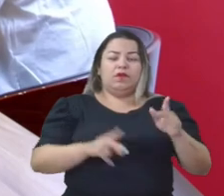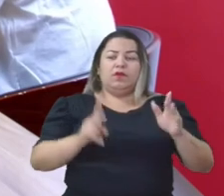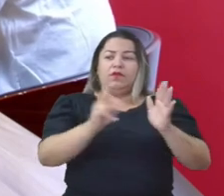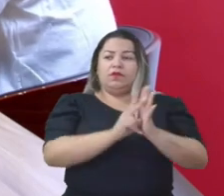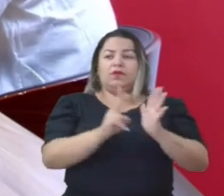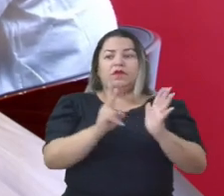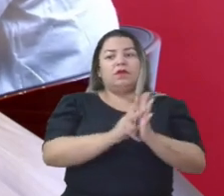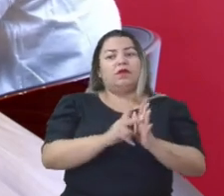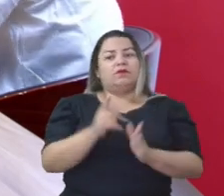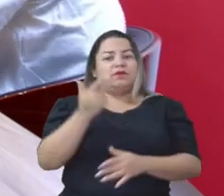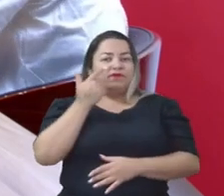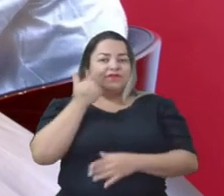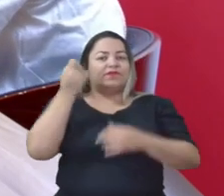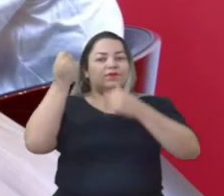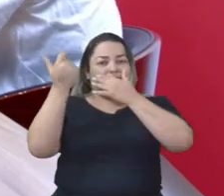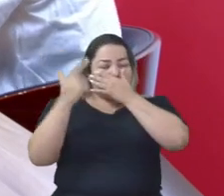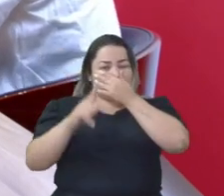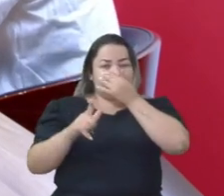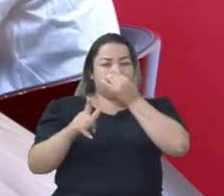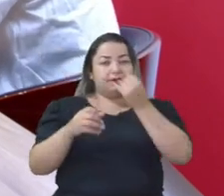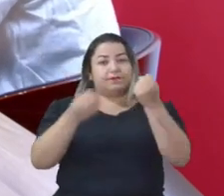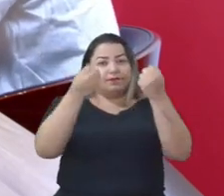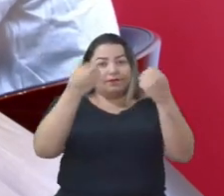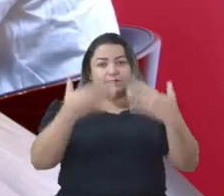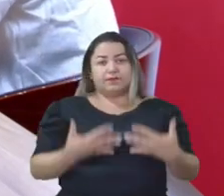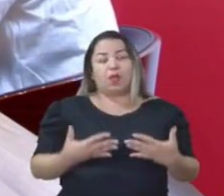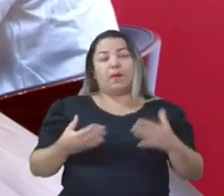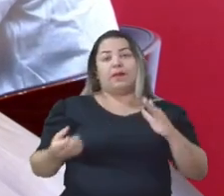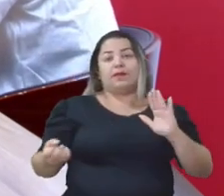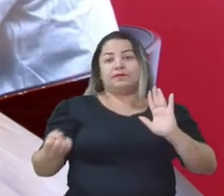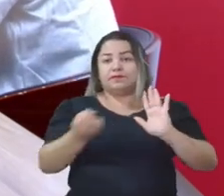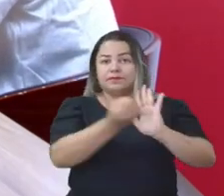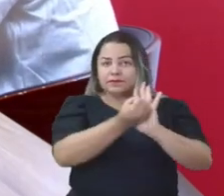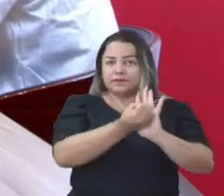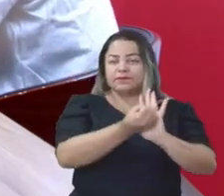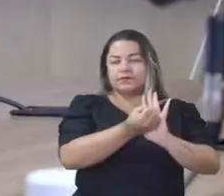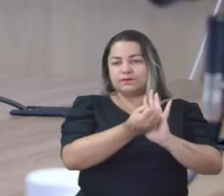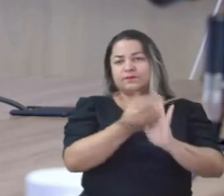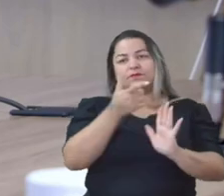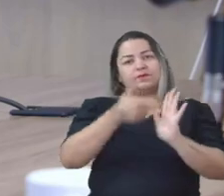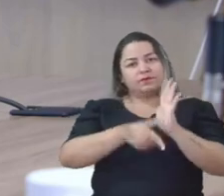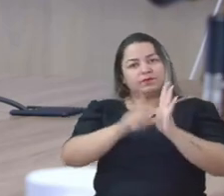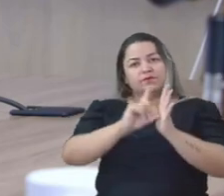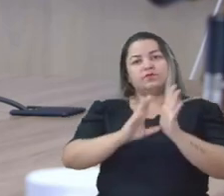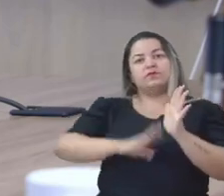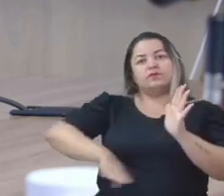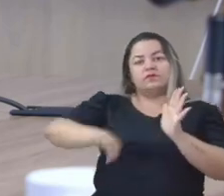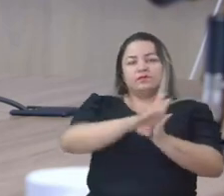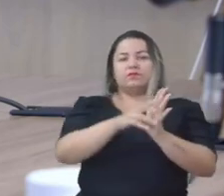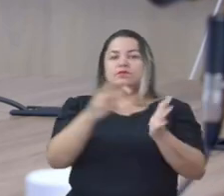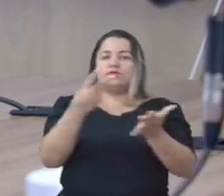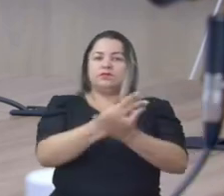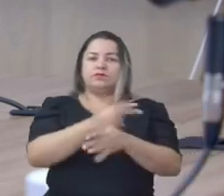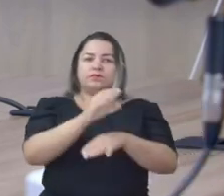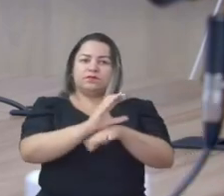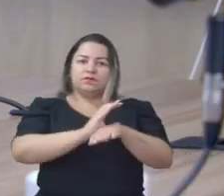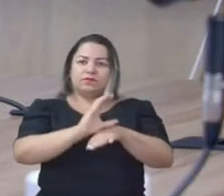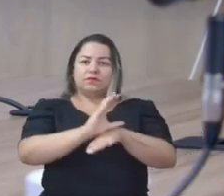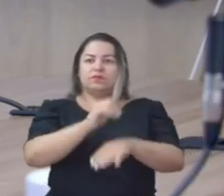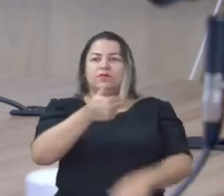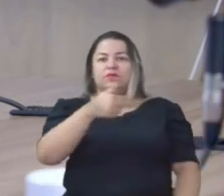Tá, vamos ver se eu consigo explicar assim. O marco temporal, eu acho que antes de chegar no marco temporal, a gente tem que falar muito da Constituição